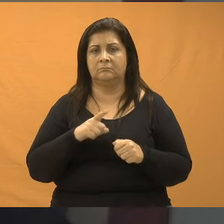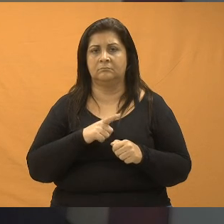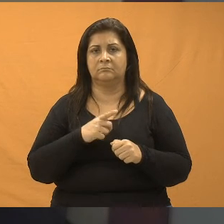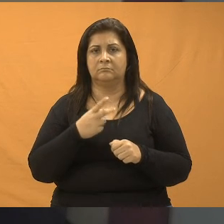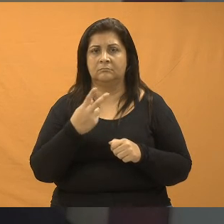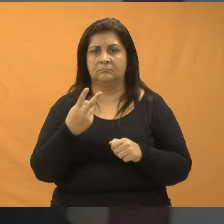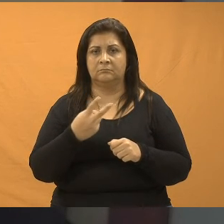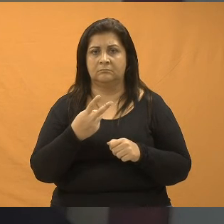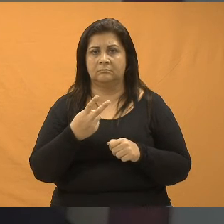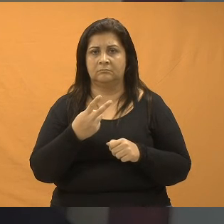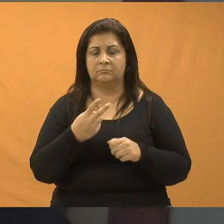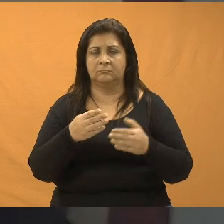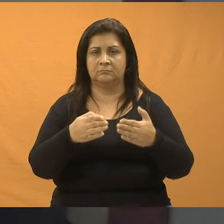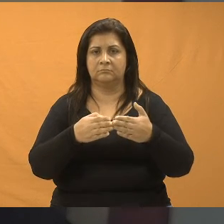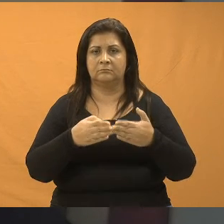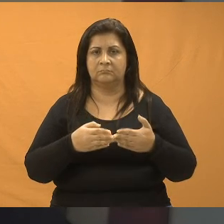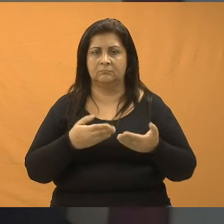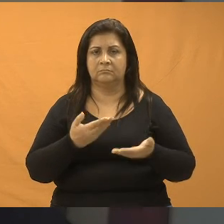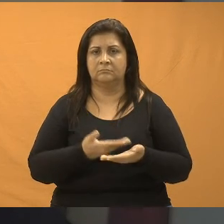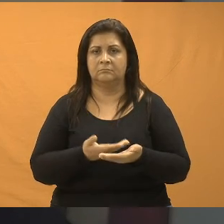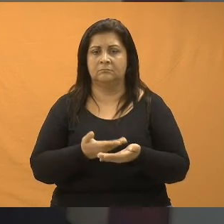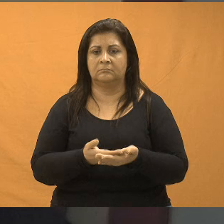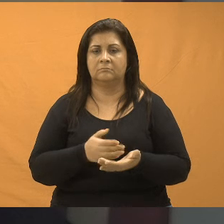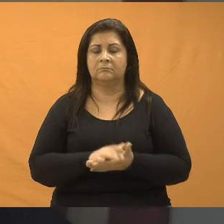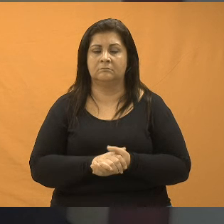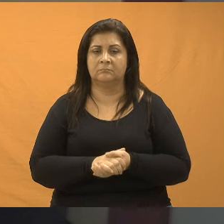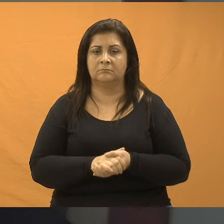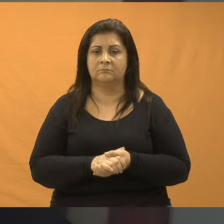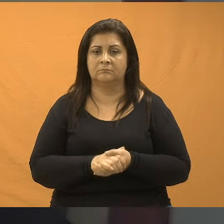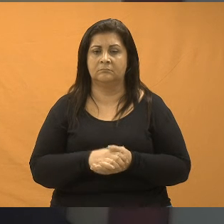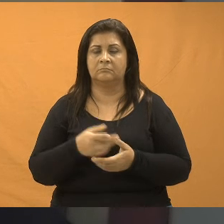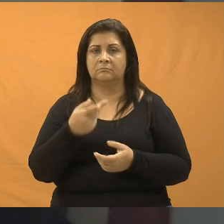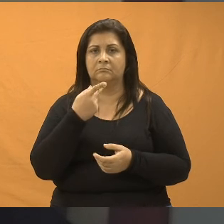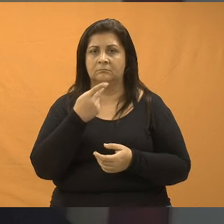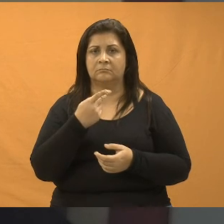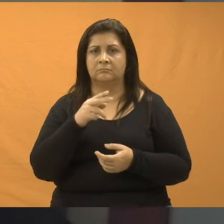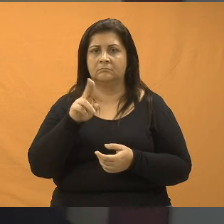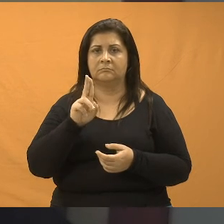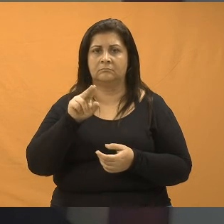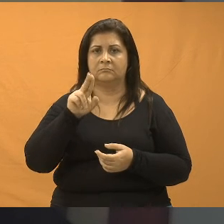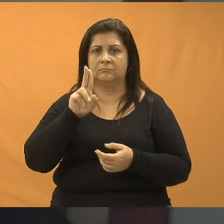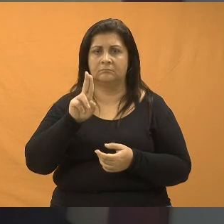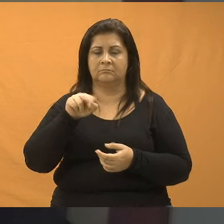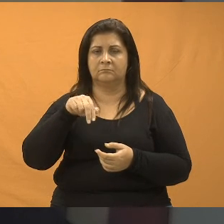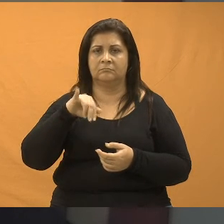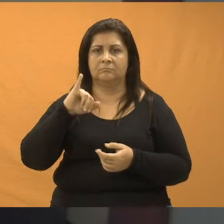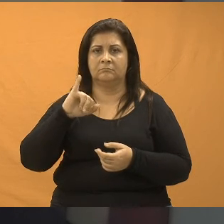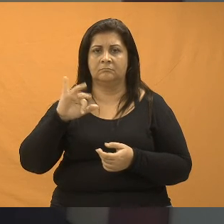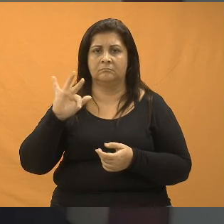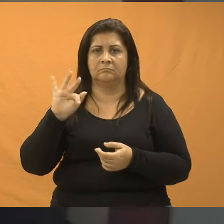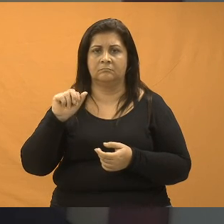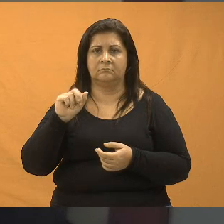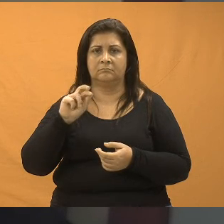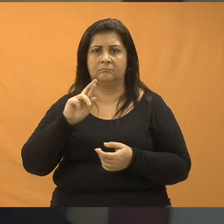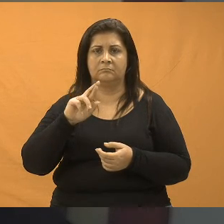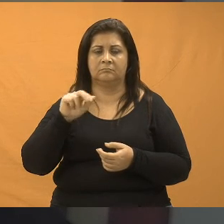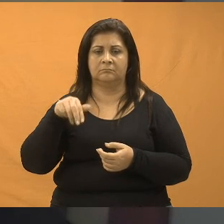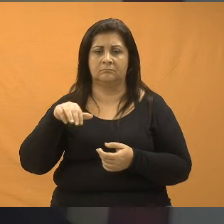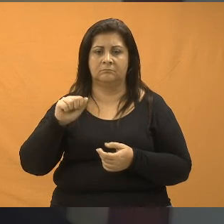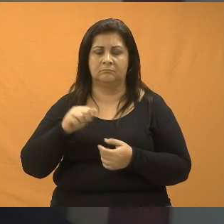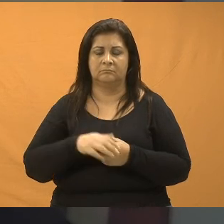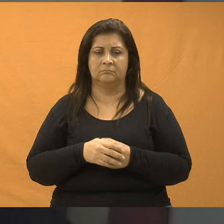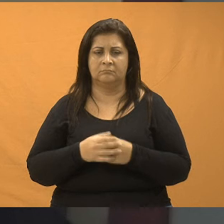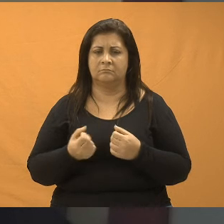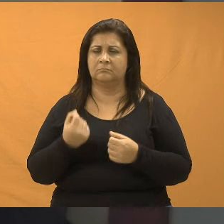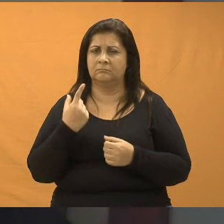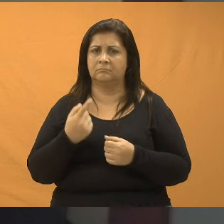no Comos, inclusive falando da Unifarma, porque muito me estranhou que essa empresa,